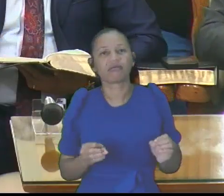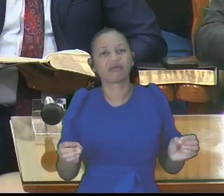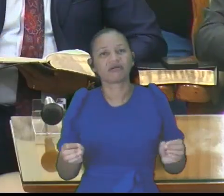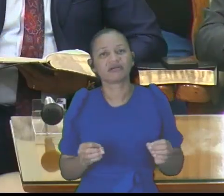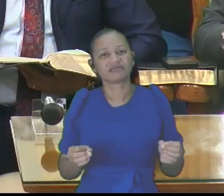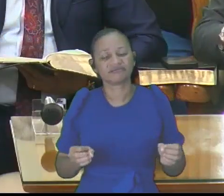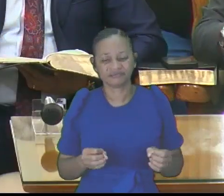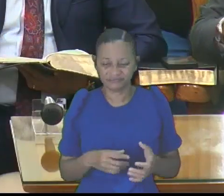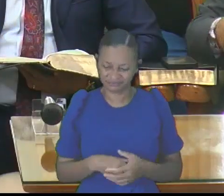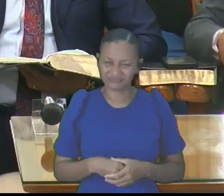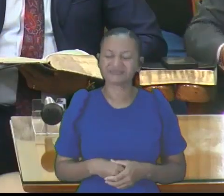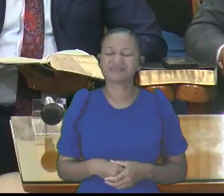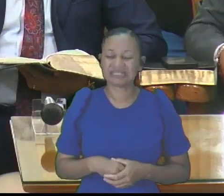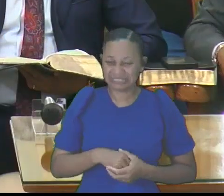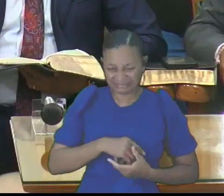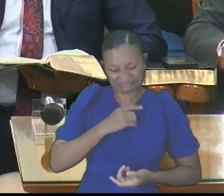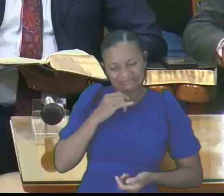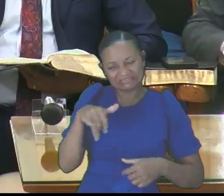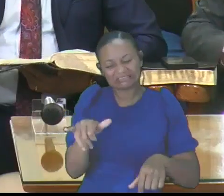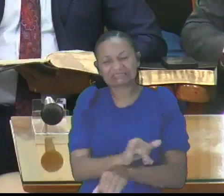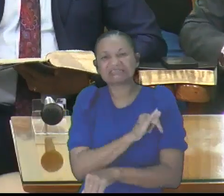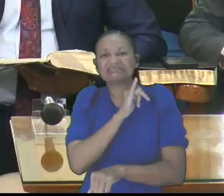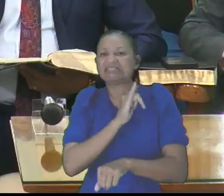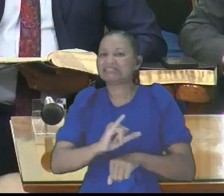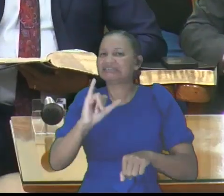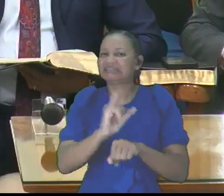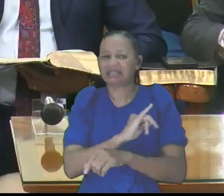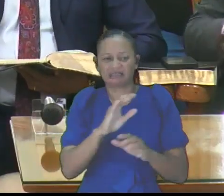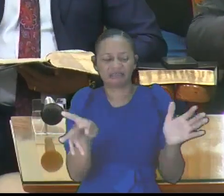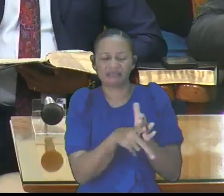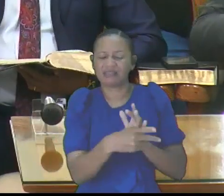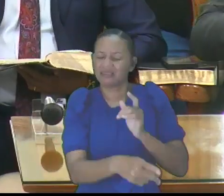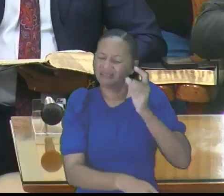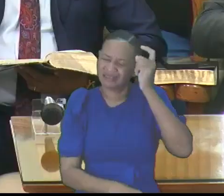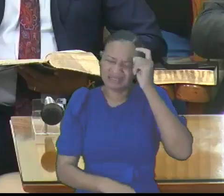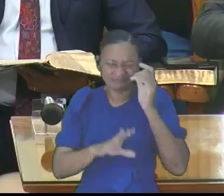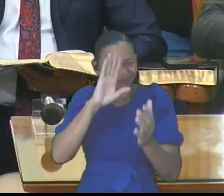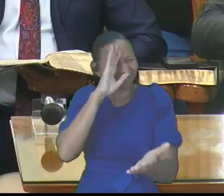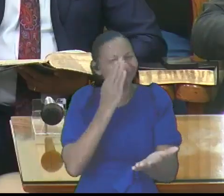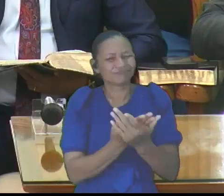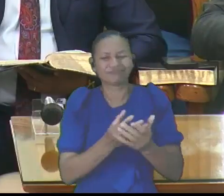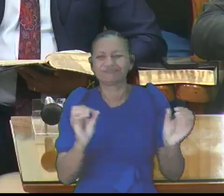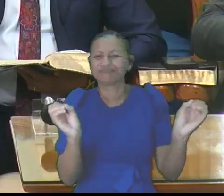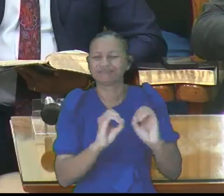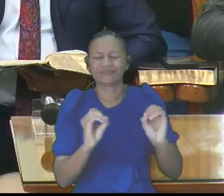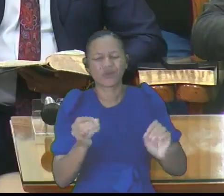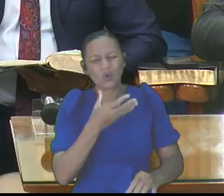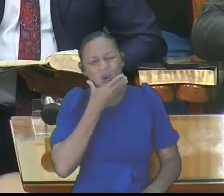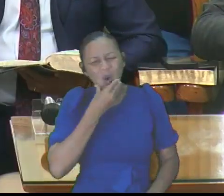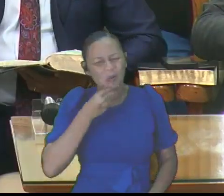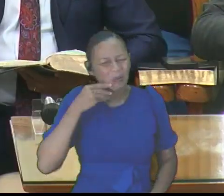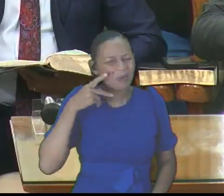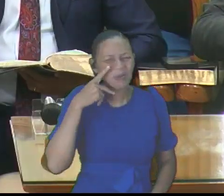É laço de Satanás. Não acredite nesses falsos profetas da